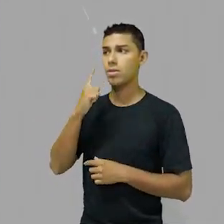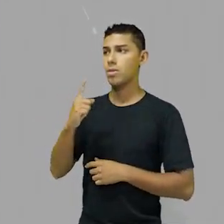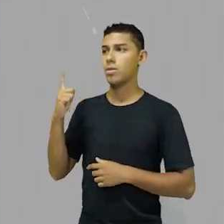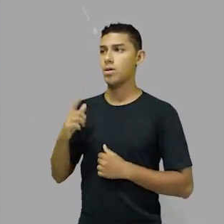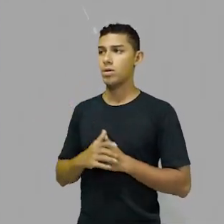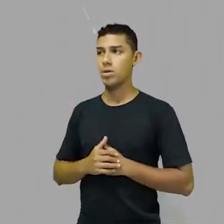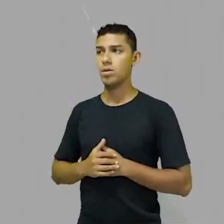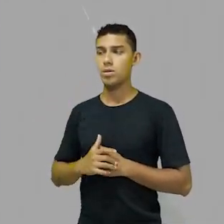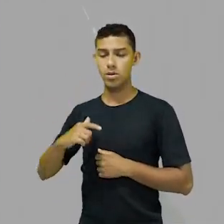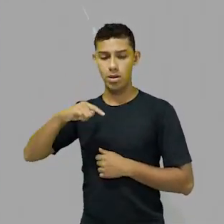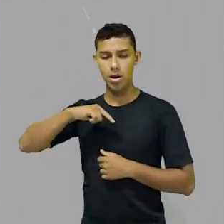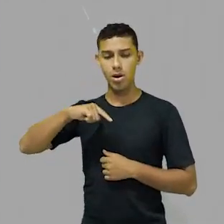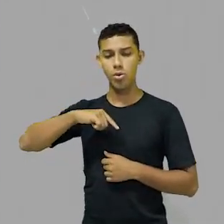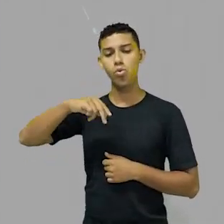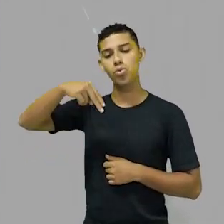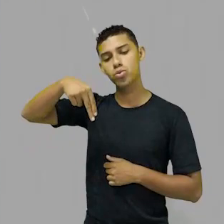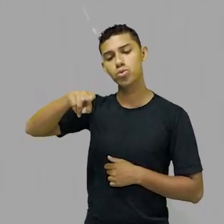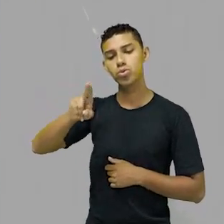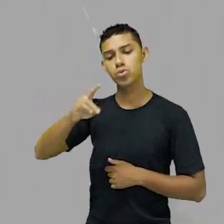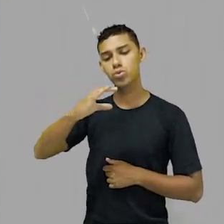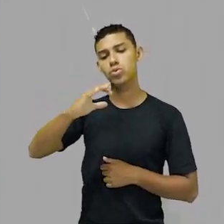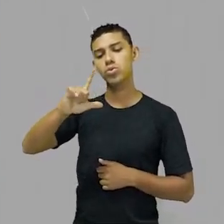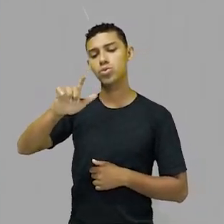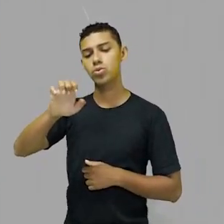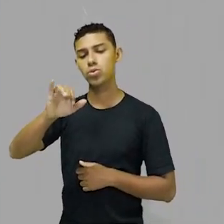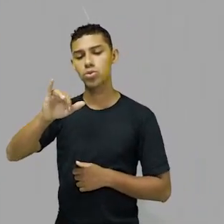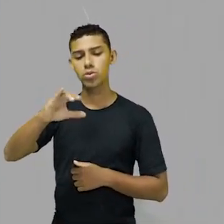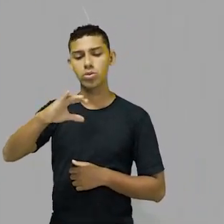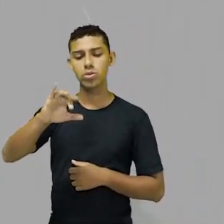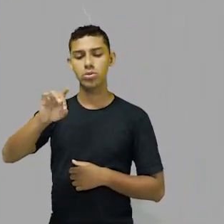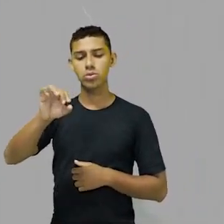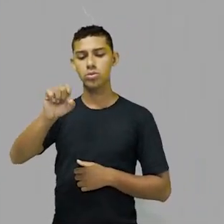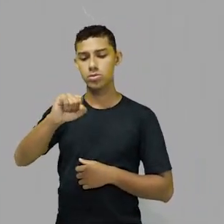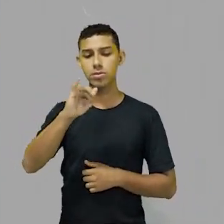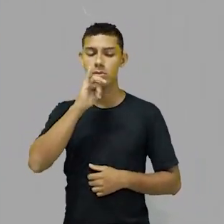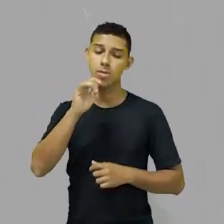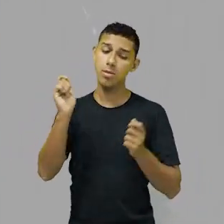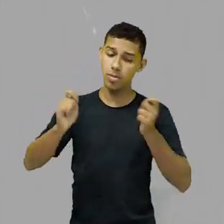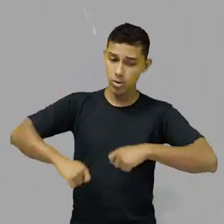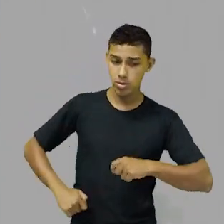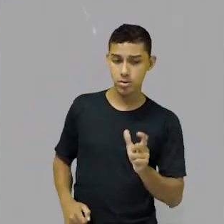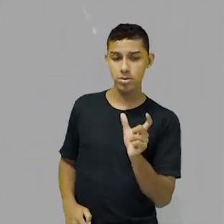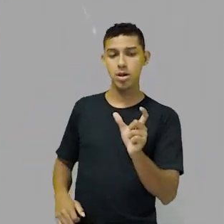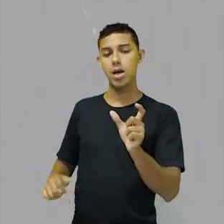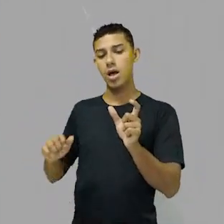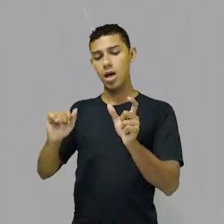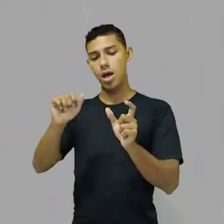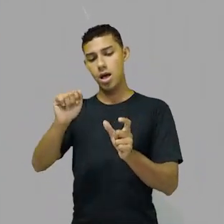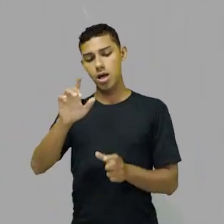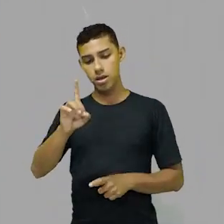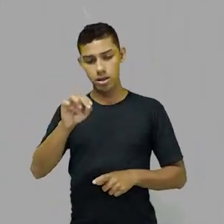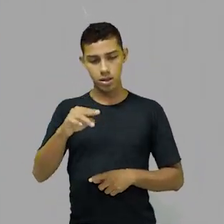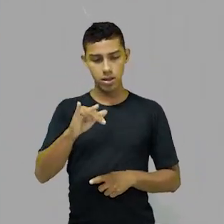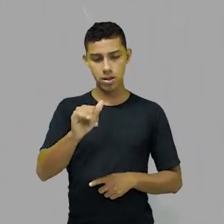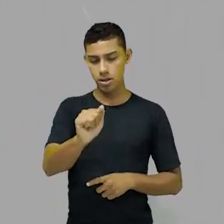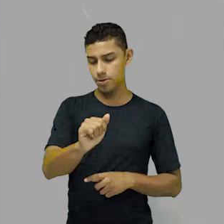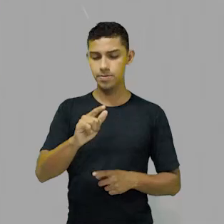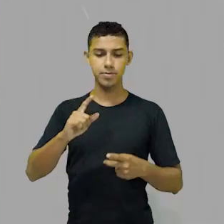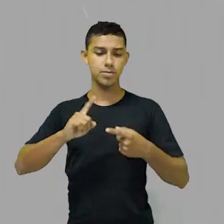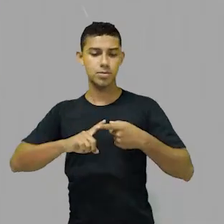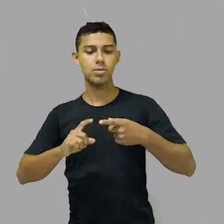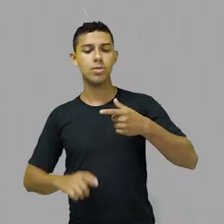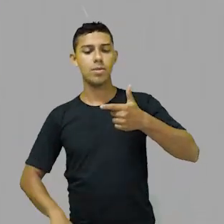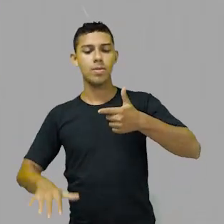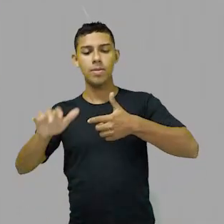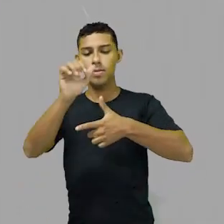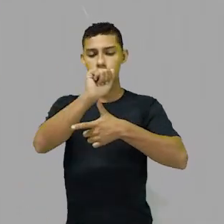aqui o nucleotídeo e aqui eu tenho uma base nitrogenada, que pode ser adenina, pode ser timina, citosina ou guanina. No caso da